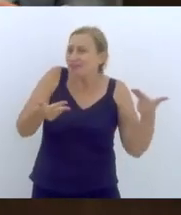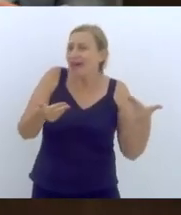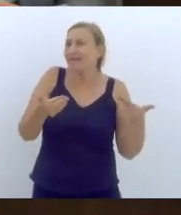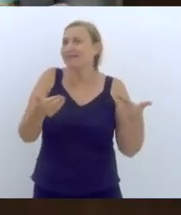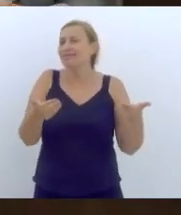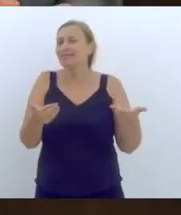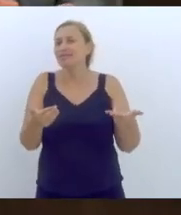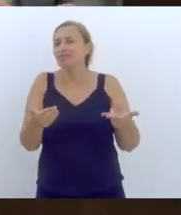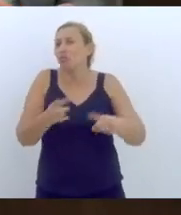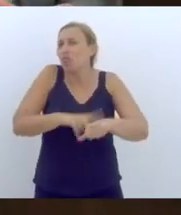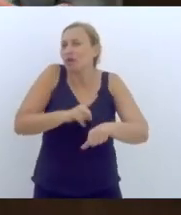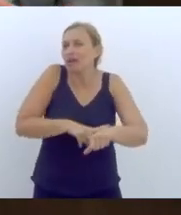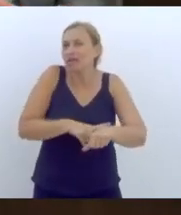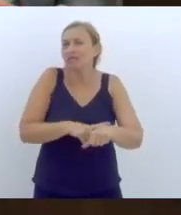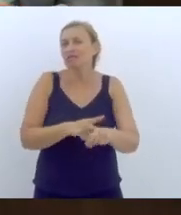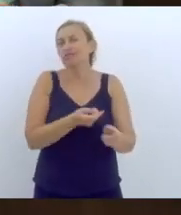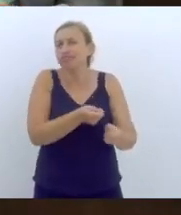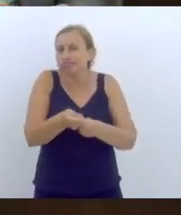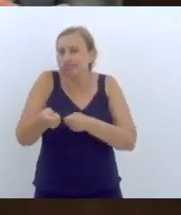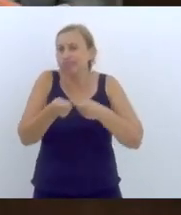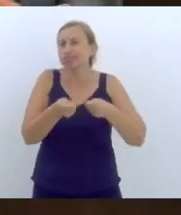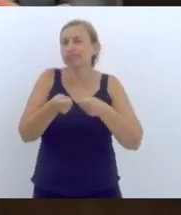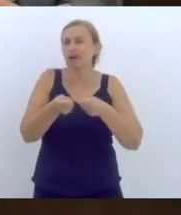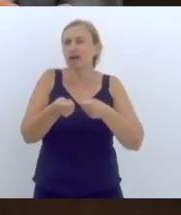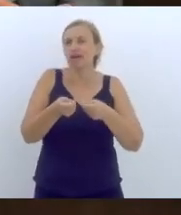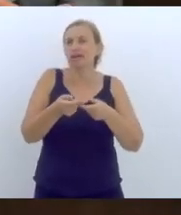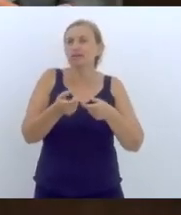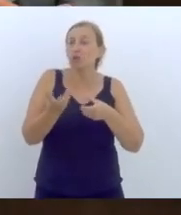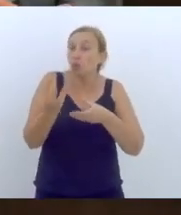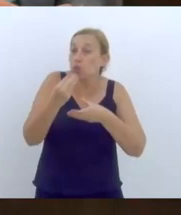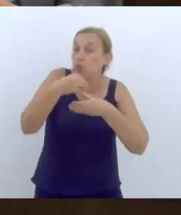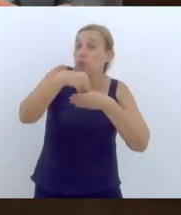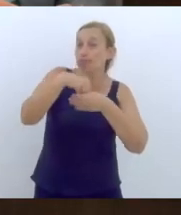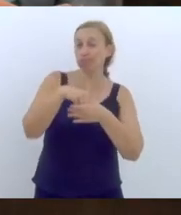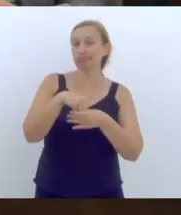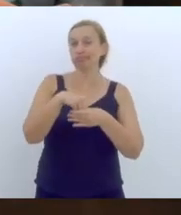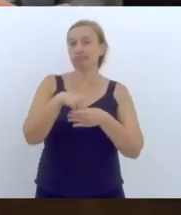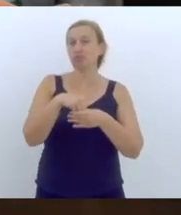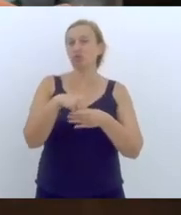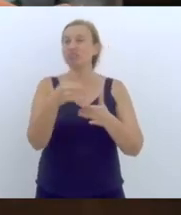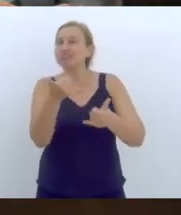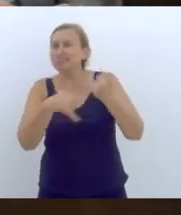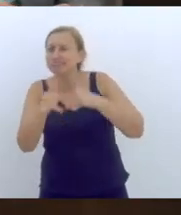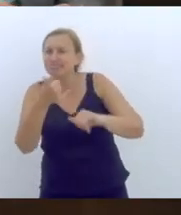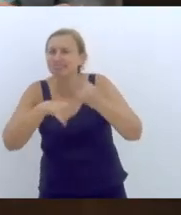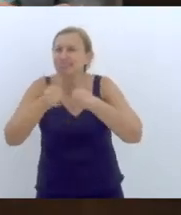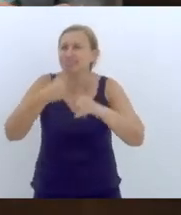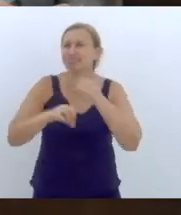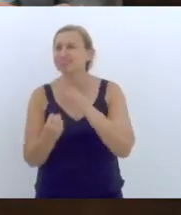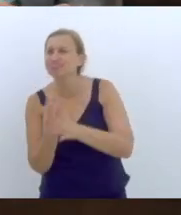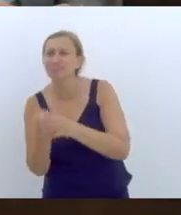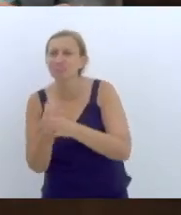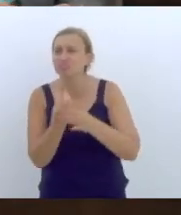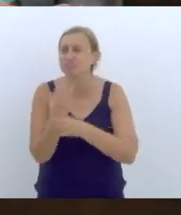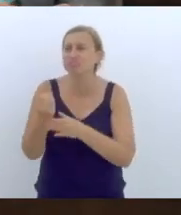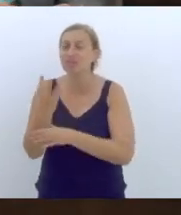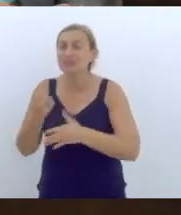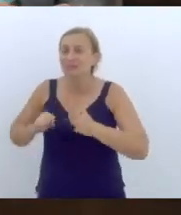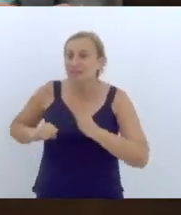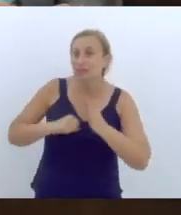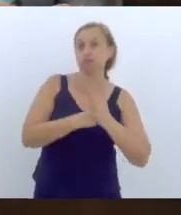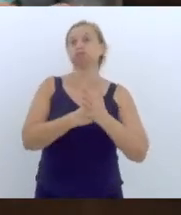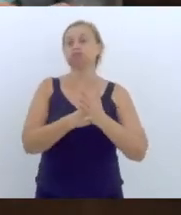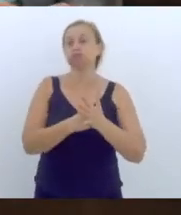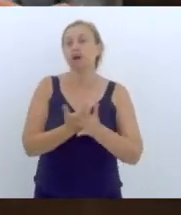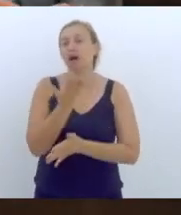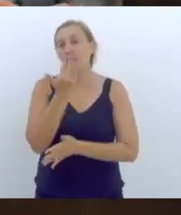vezes é através dos fertilizantes que são incluídos químicos na produção que impactam